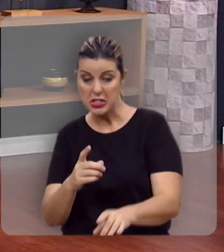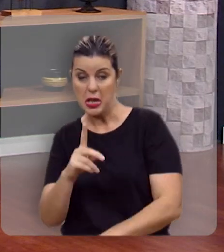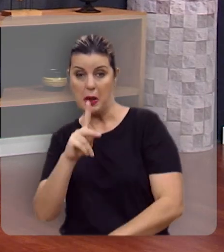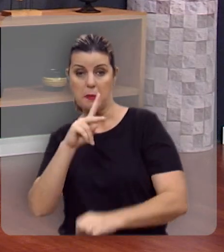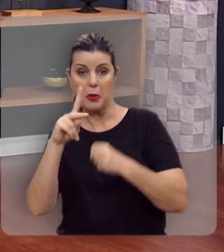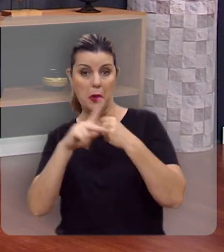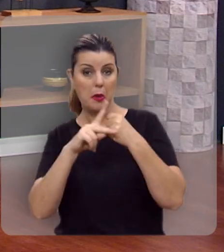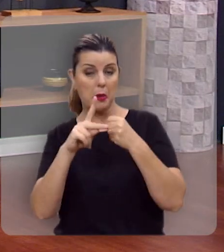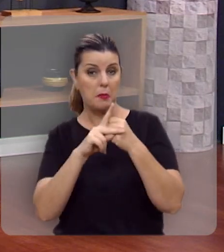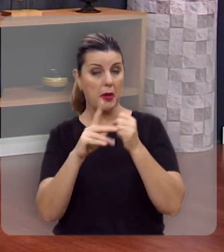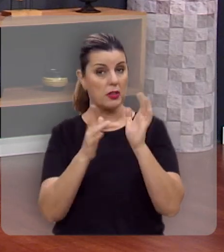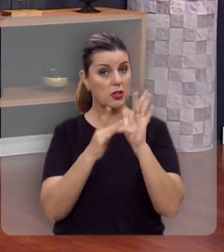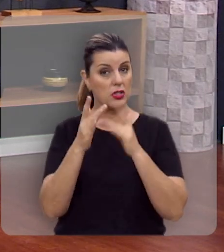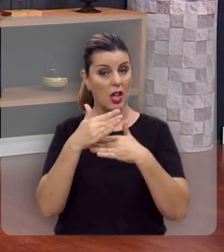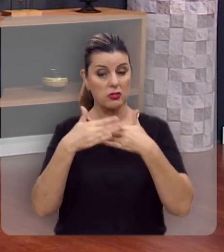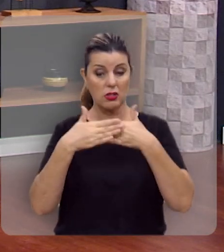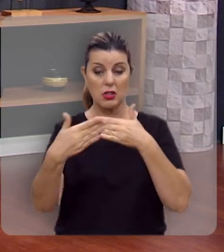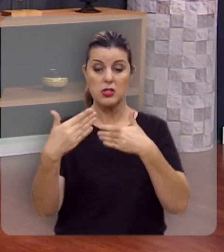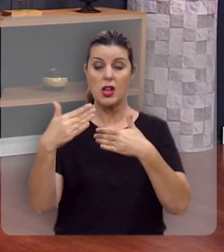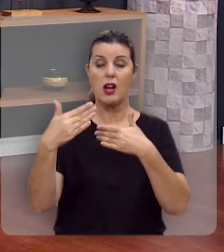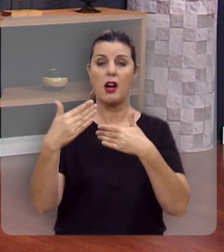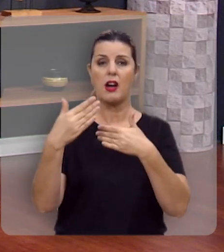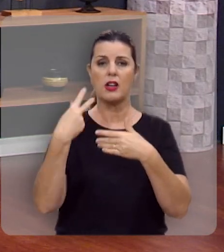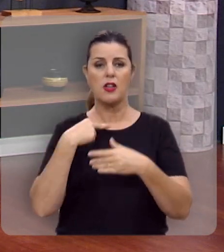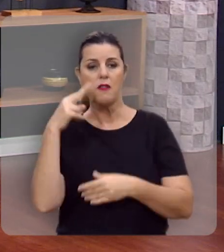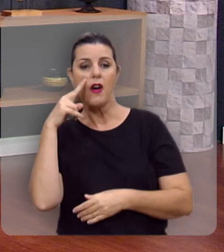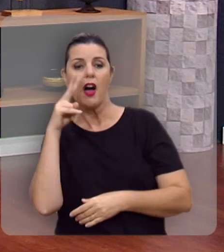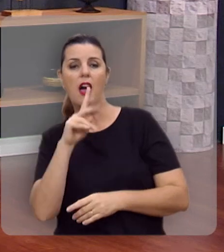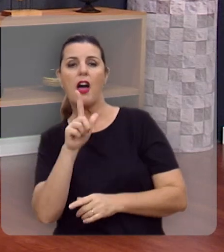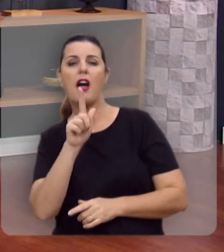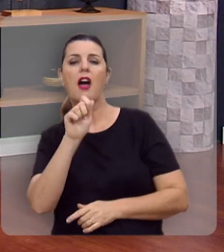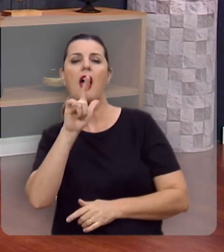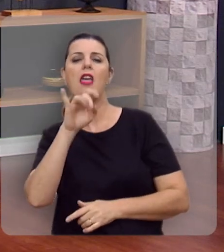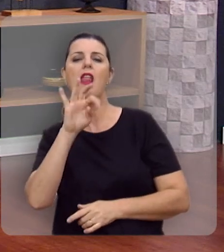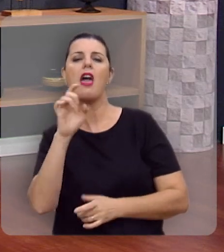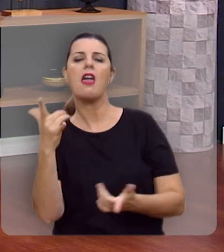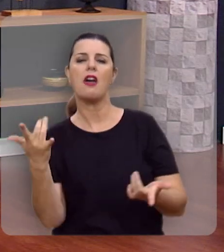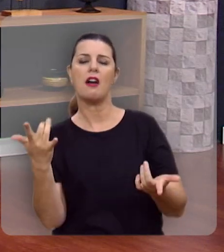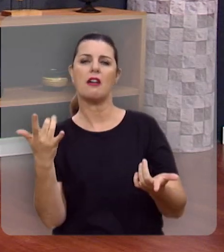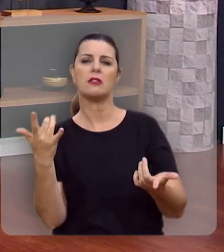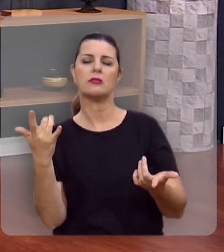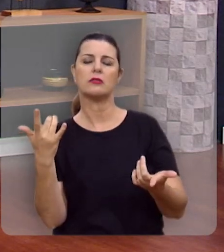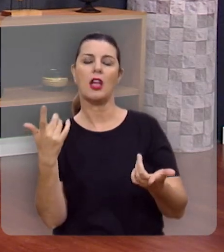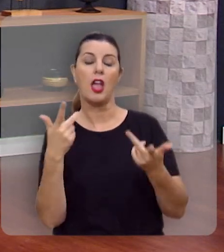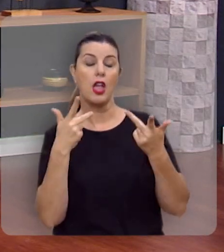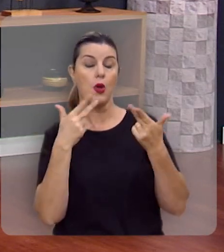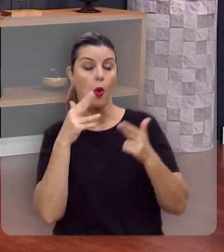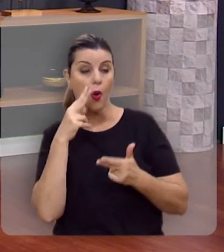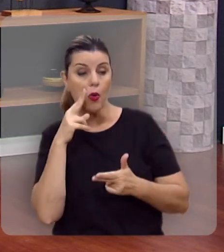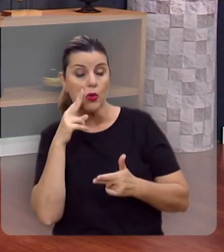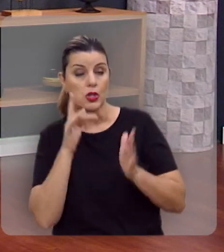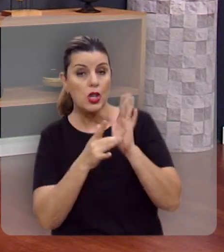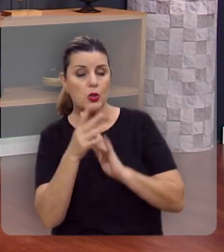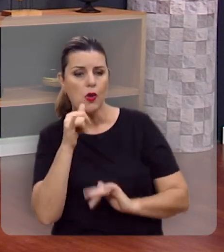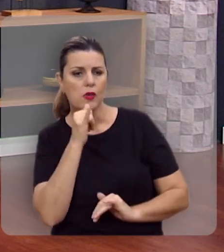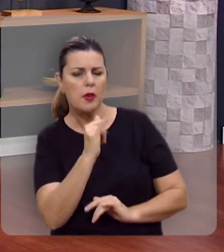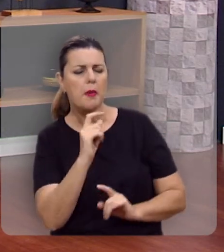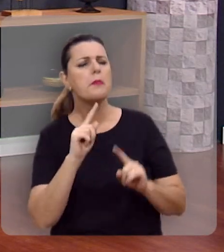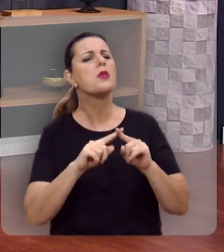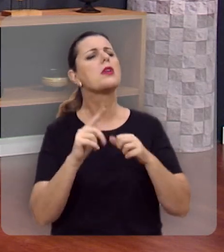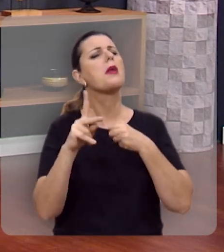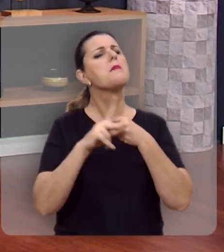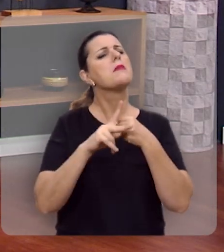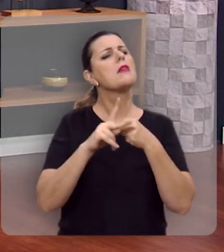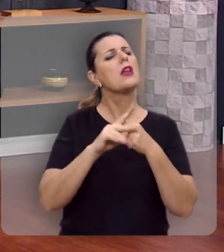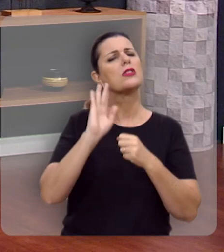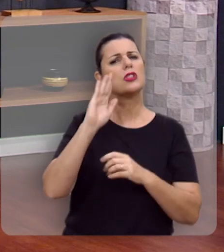que ele irá diante de vós para a Galiléia. Lá o vereis, como ele vos disse. Mas por que a menção de Pedro, se ele